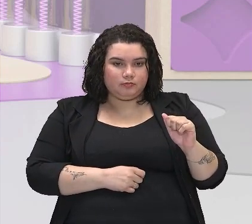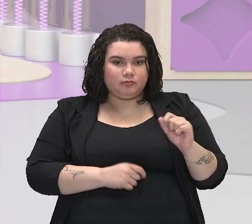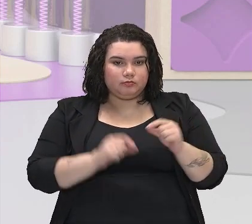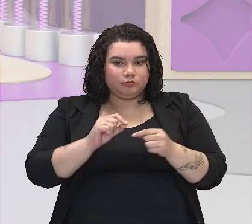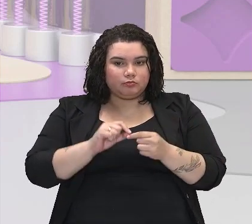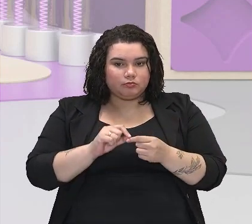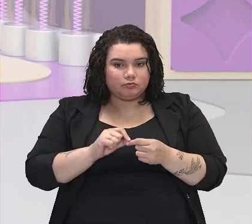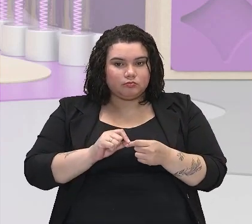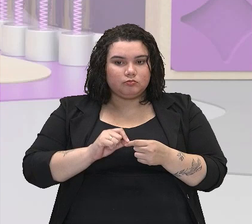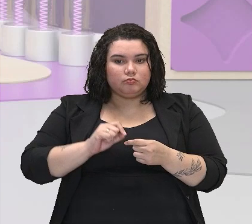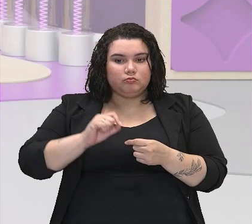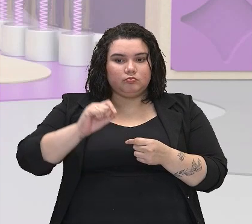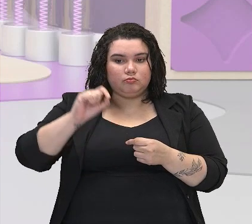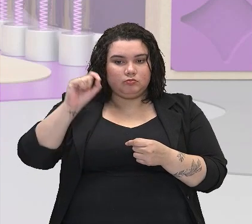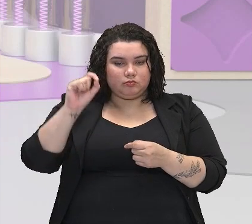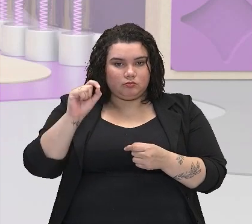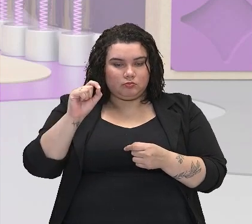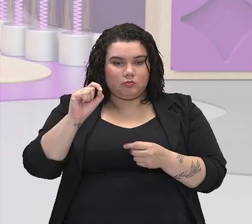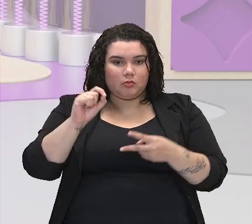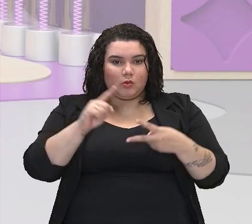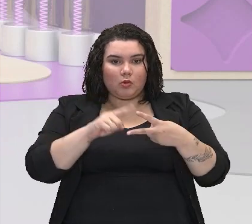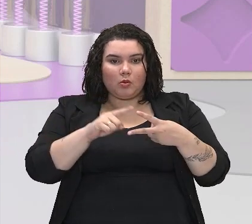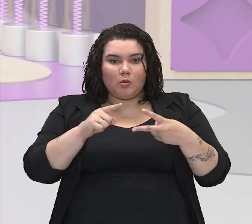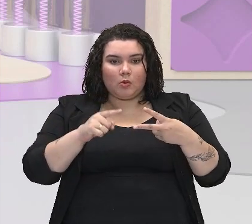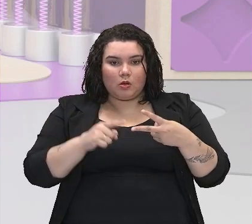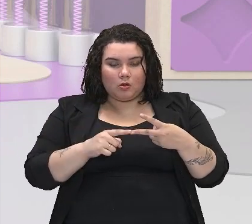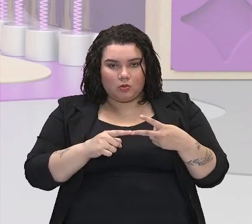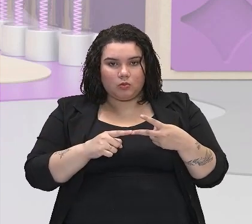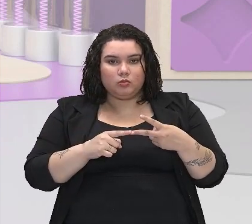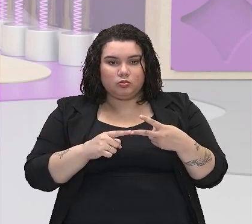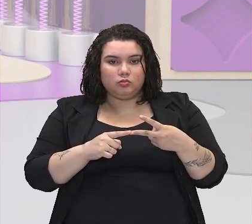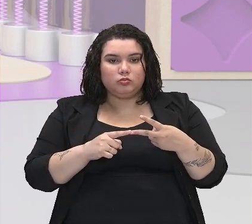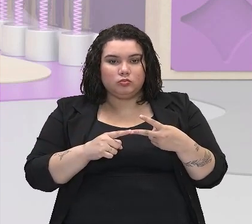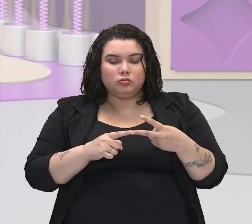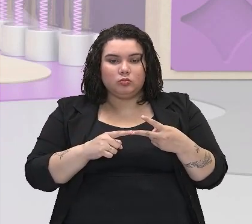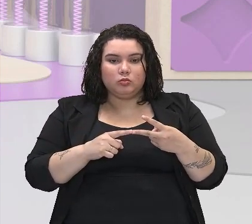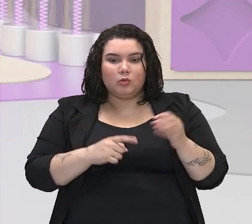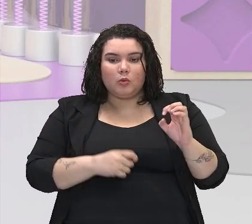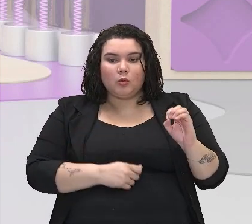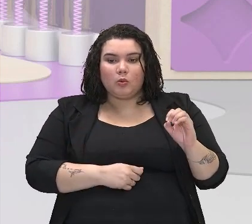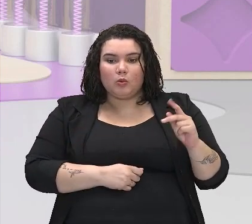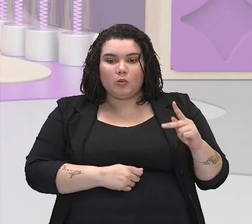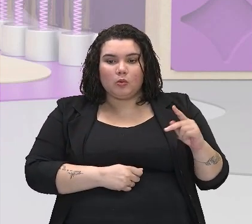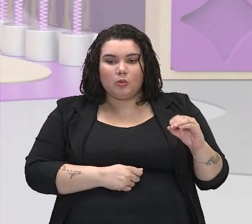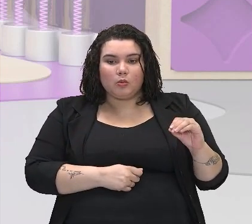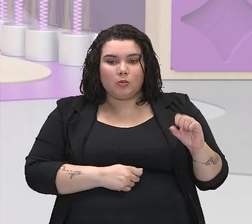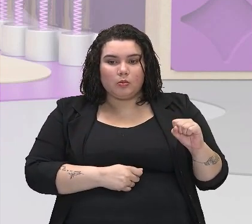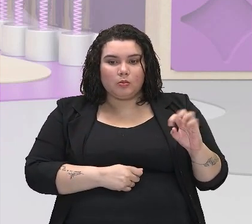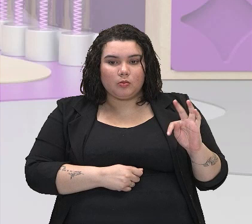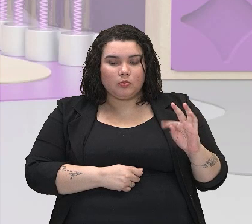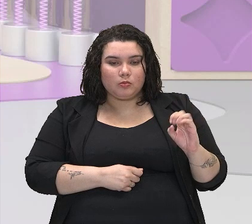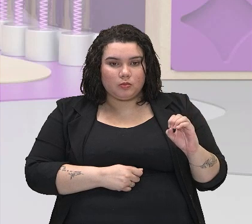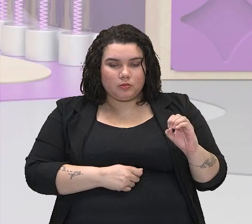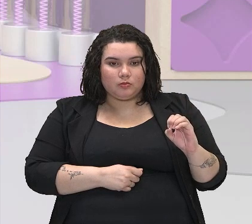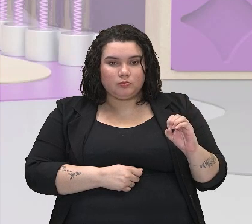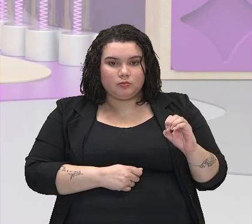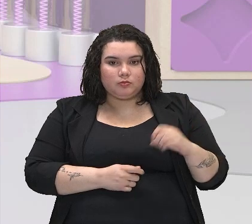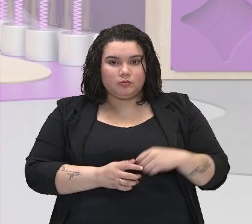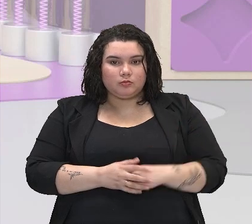vai até o ângulo oposto a ele, né? Olha só, fica aquele ângulo oposto. É